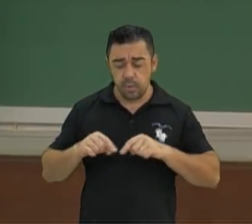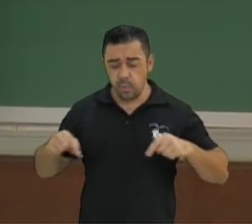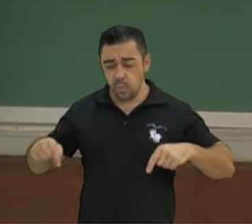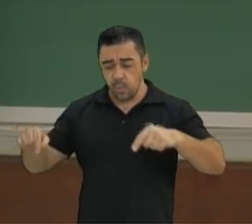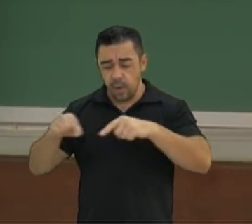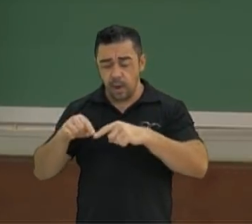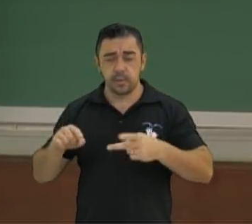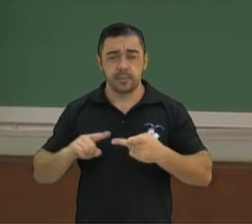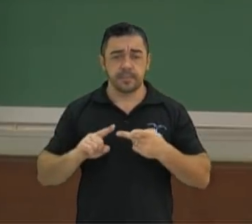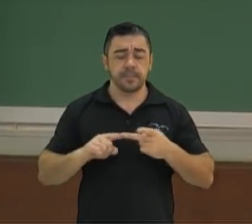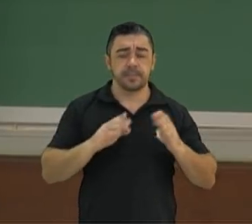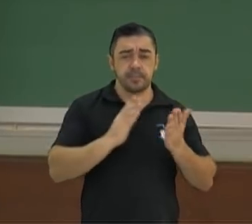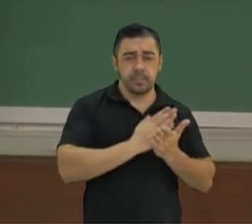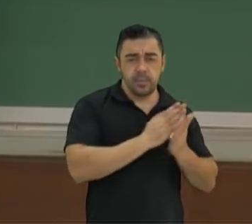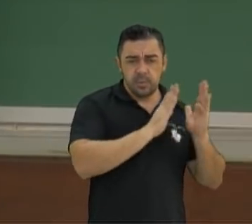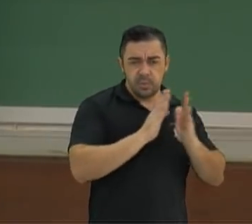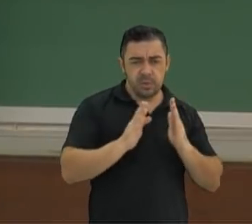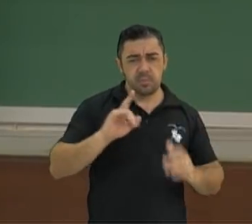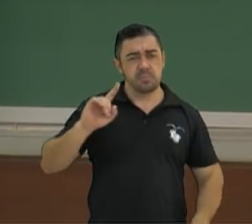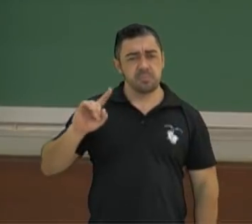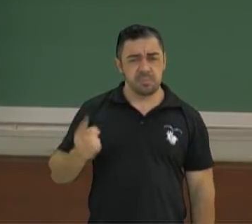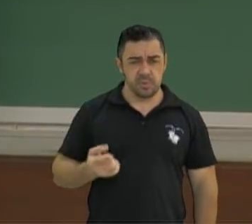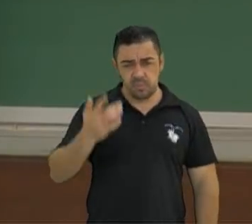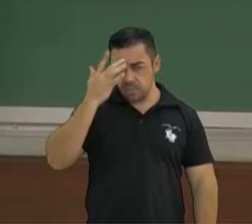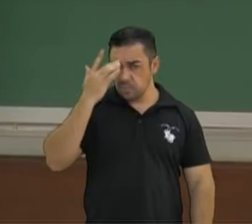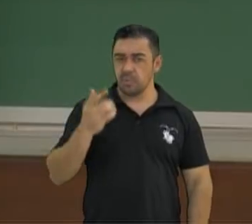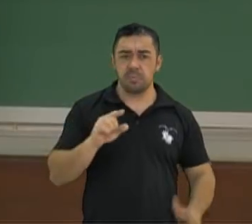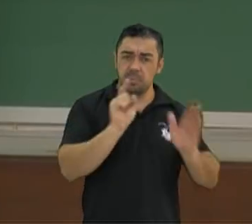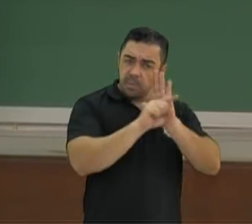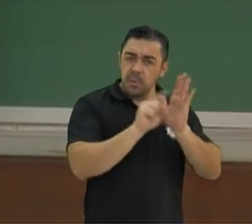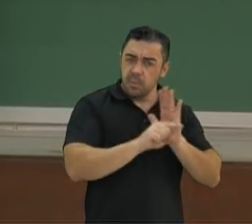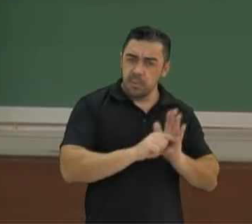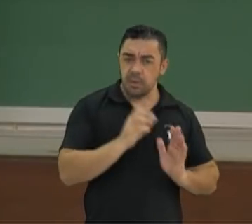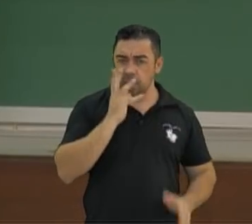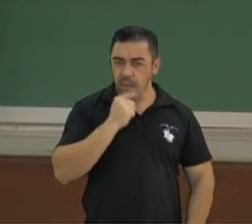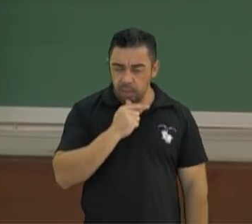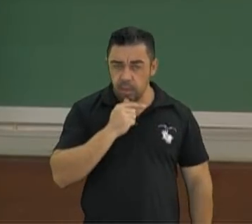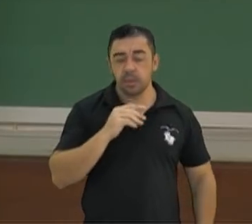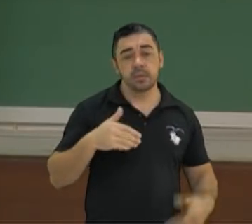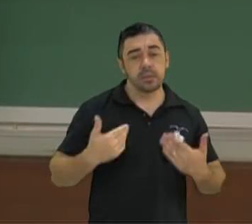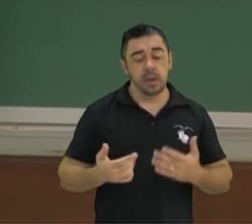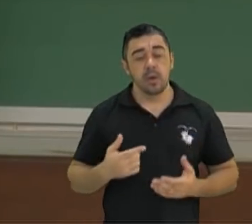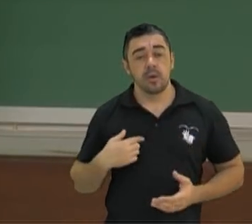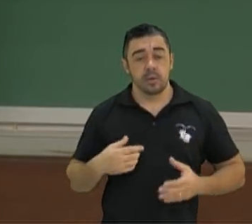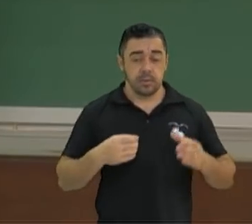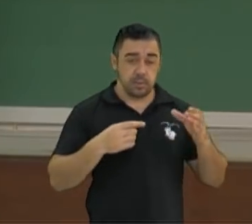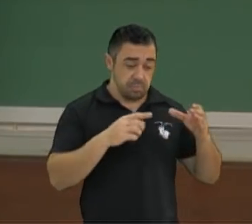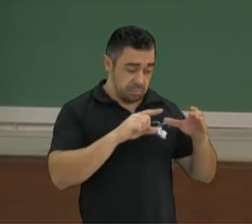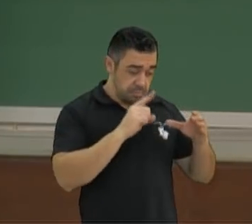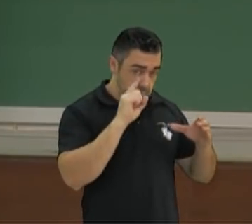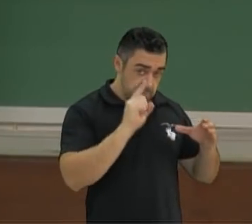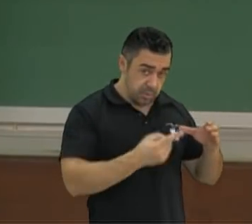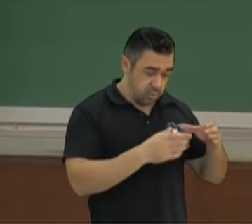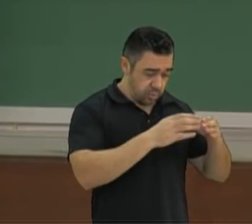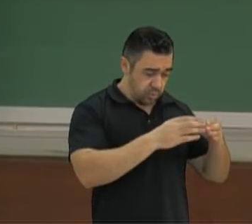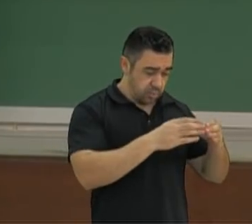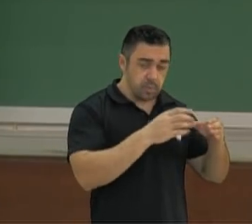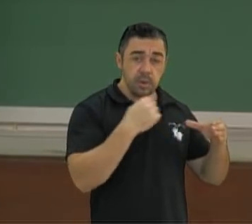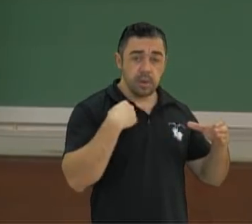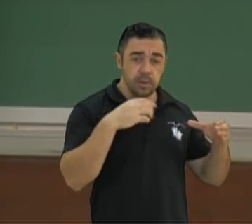biblioteca. 1.000 pessoas é muita coisa. Então, eles vão fazer uma amostra, tá?